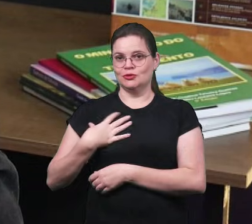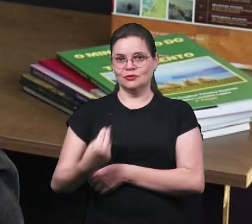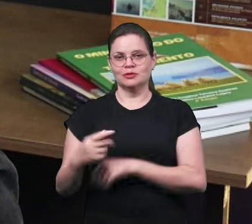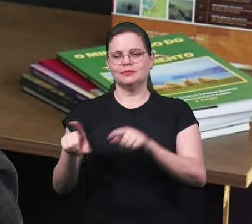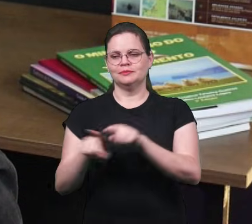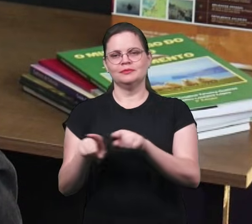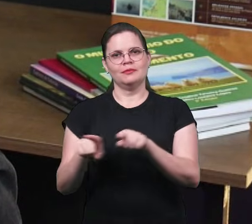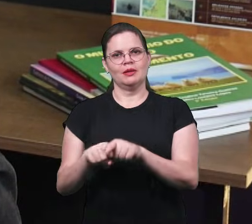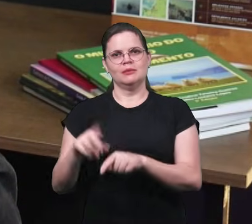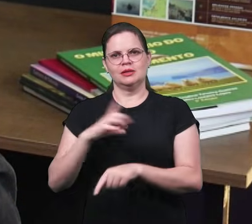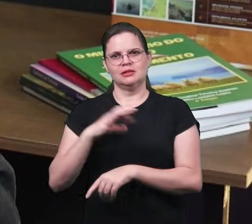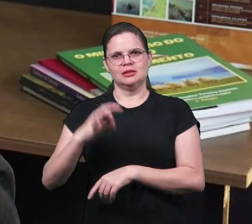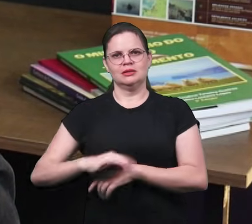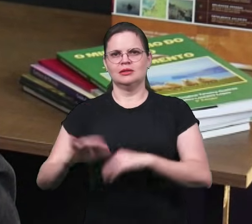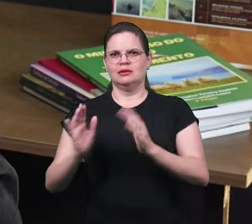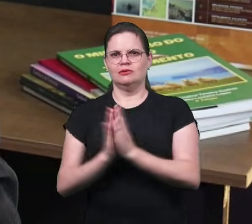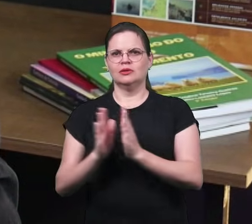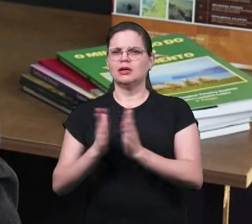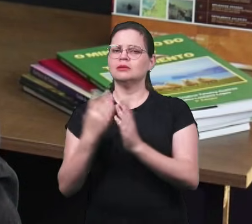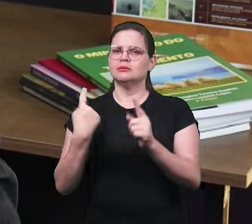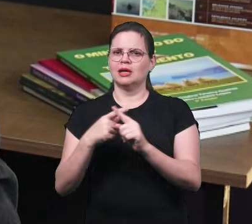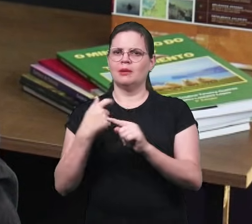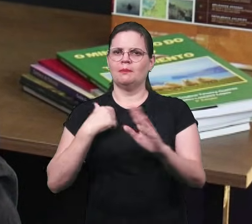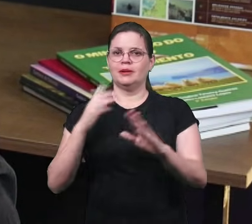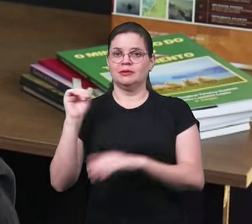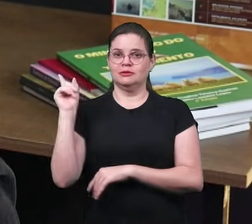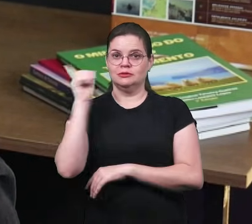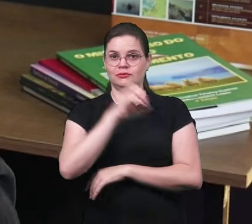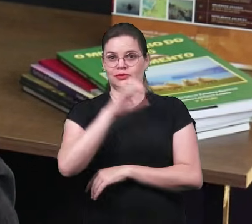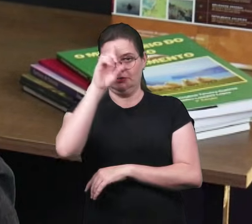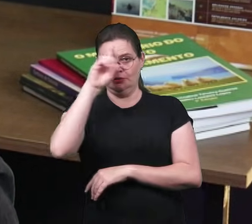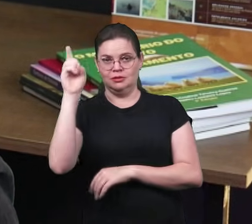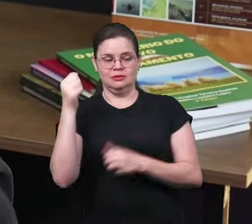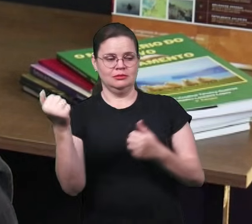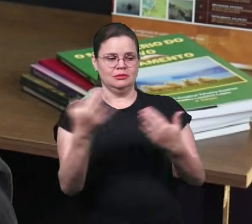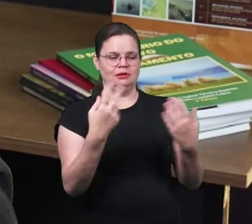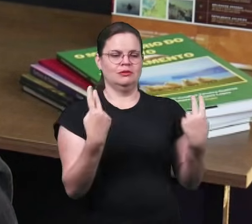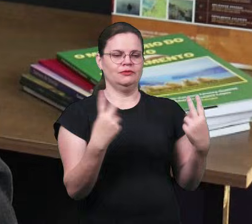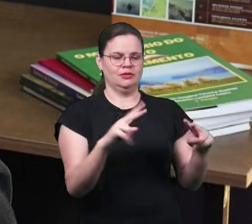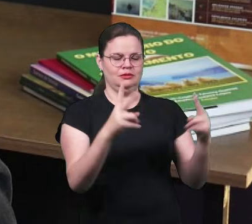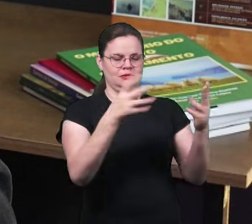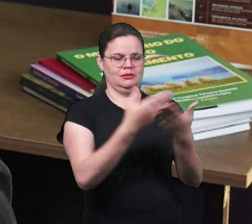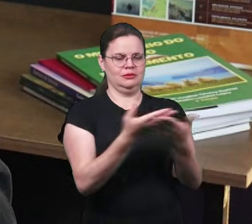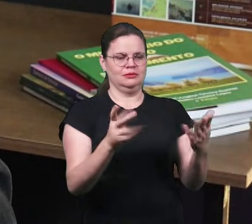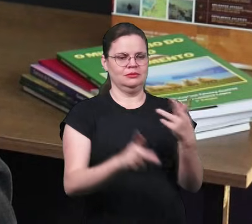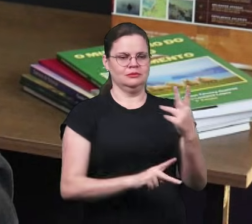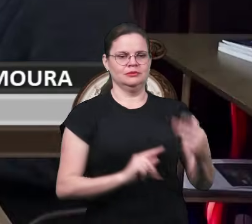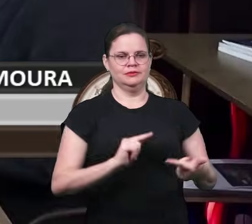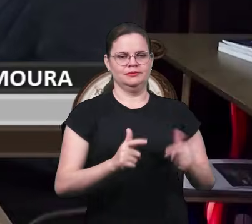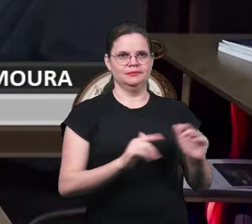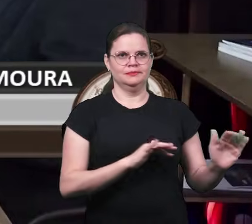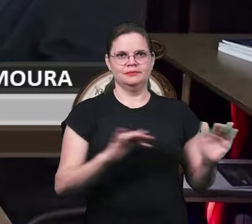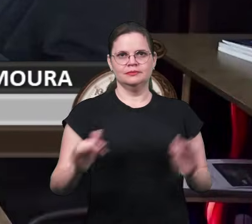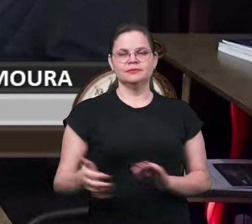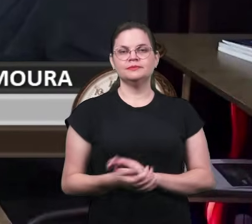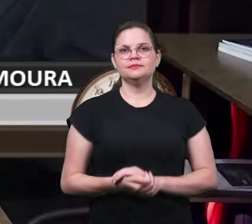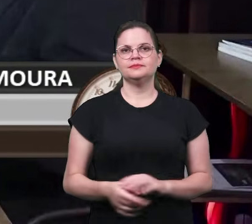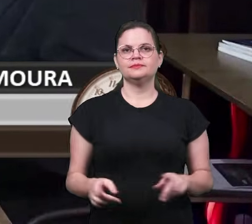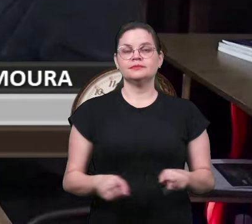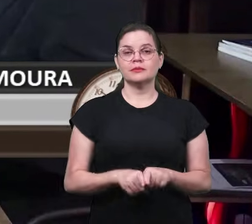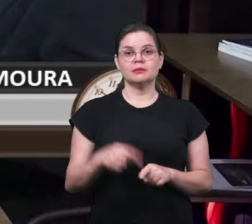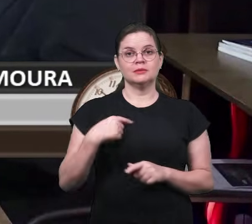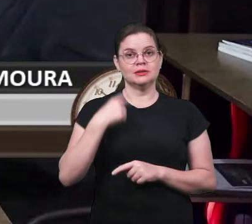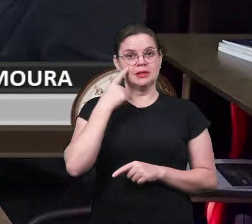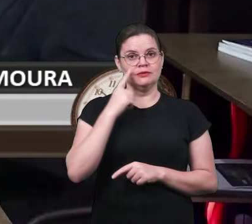né? E Deus, ele deu a vitória. Outra coisa interessante que nós vemos aqui, pastor Roberto, que Jétro